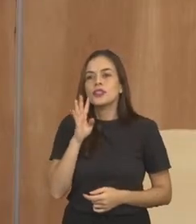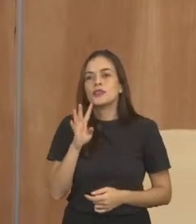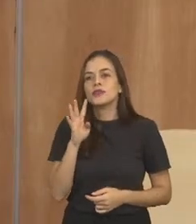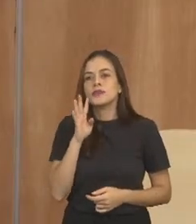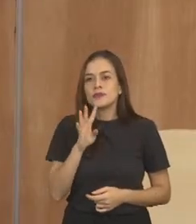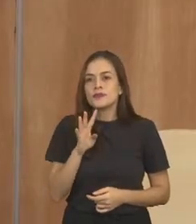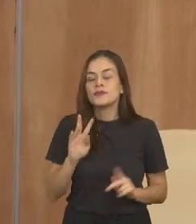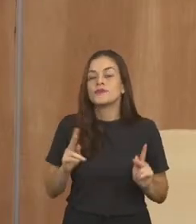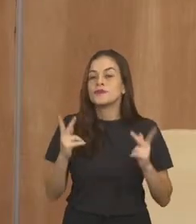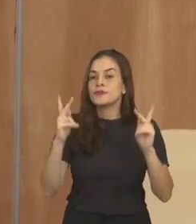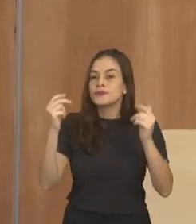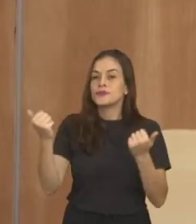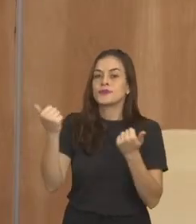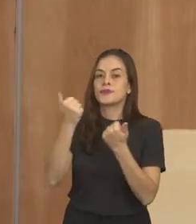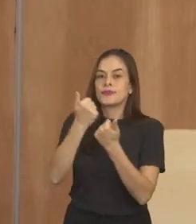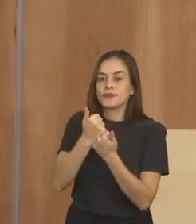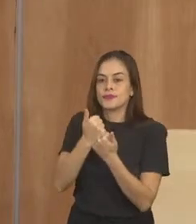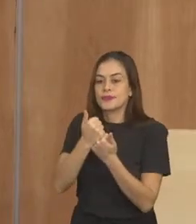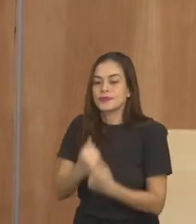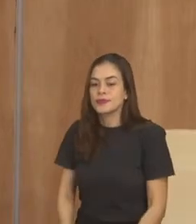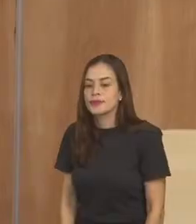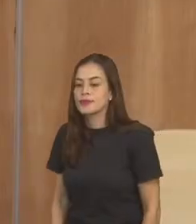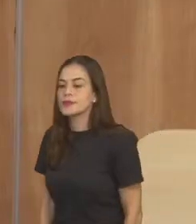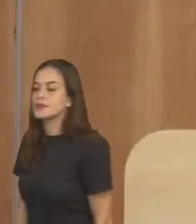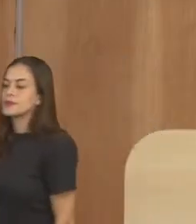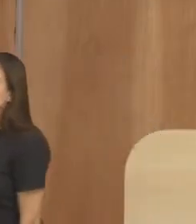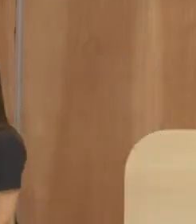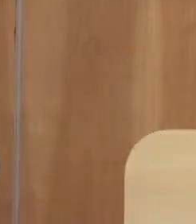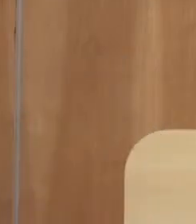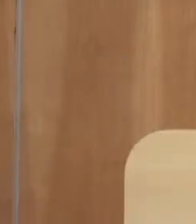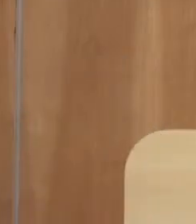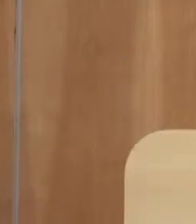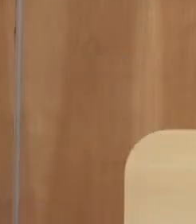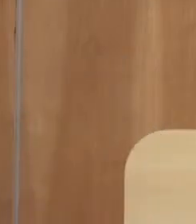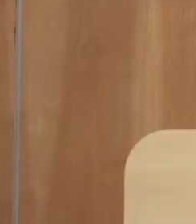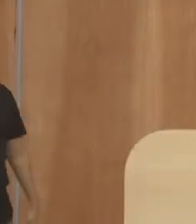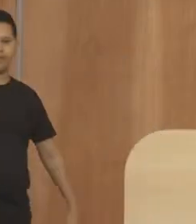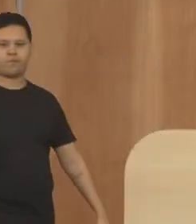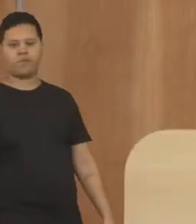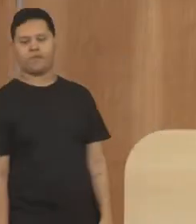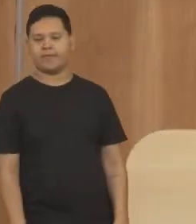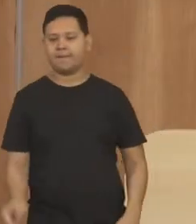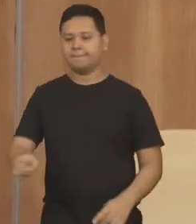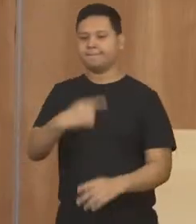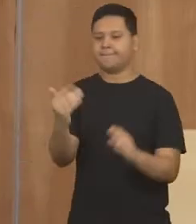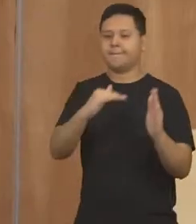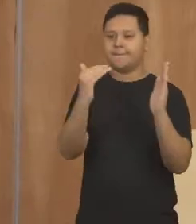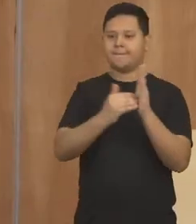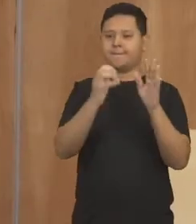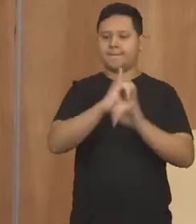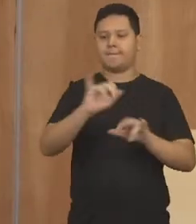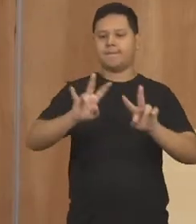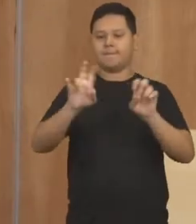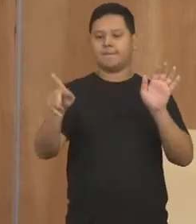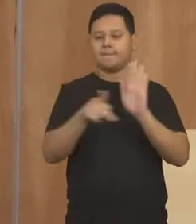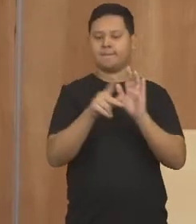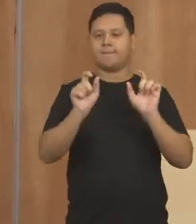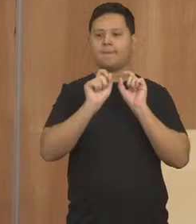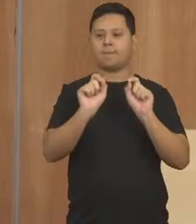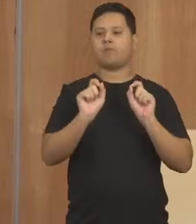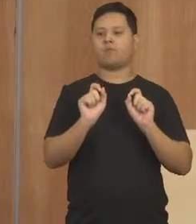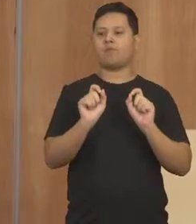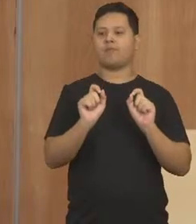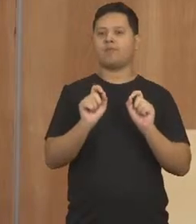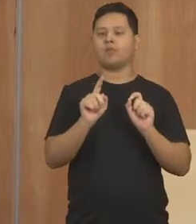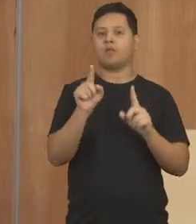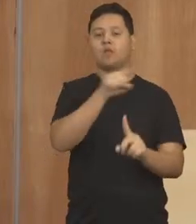valoroso. E para a gente poder fazer a conclusão desse projeto, a gente quer mencionar aqui que ele tem